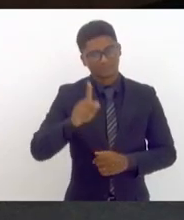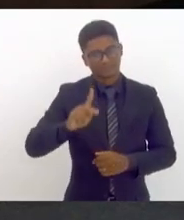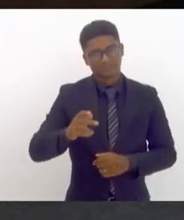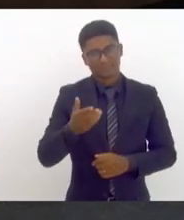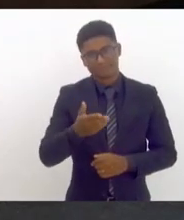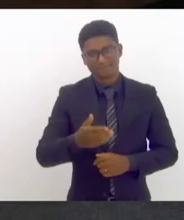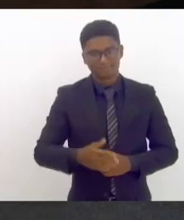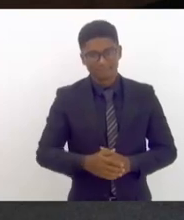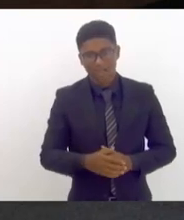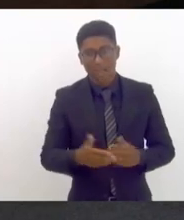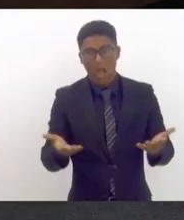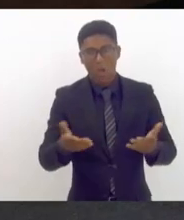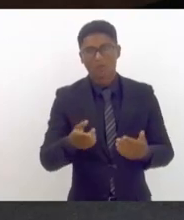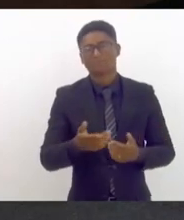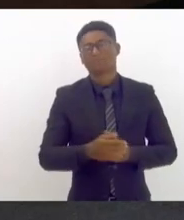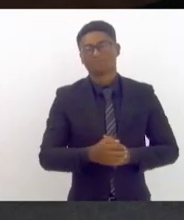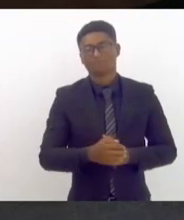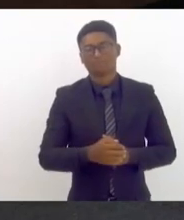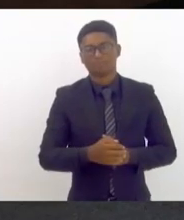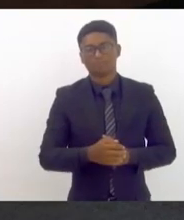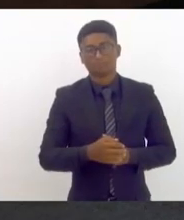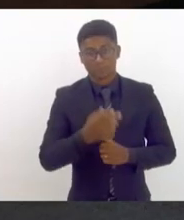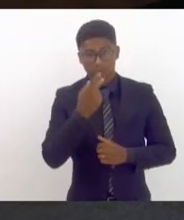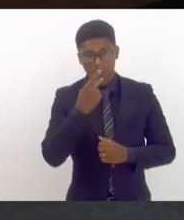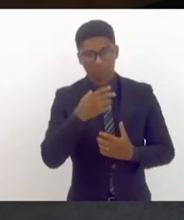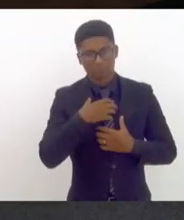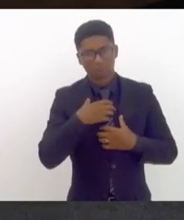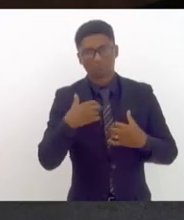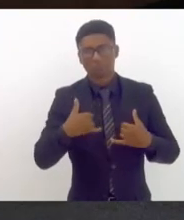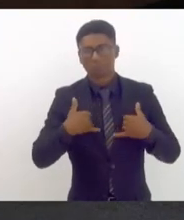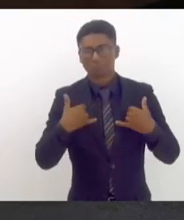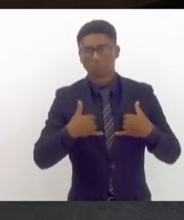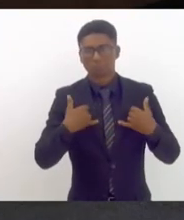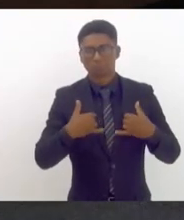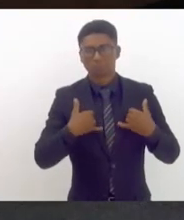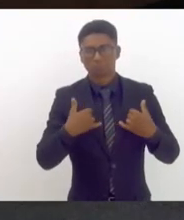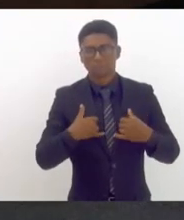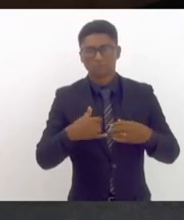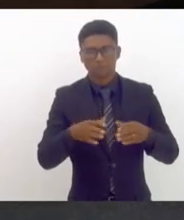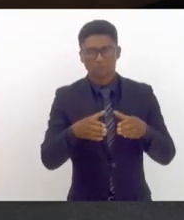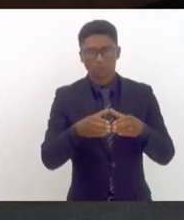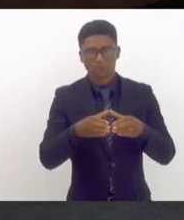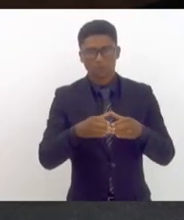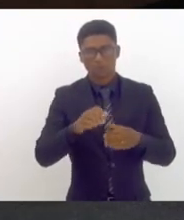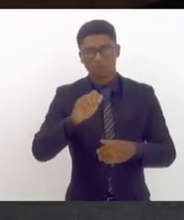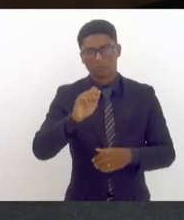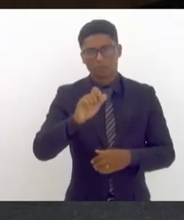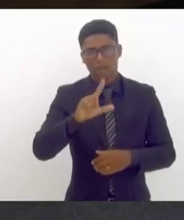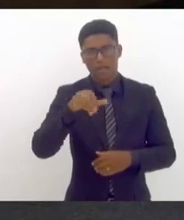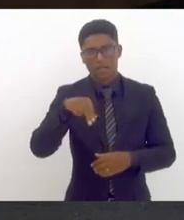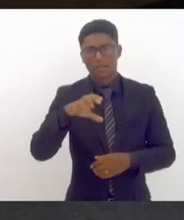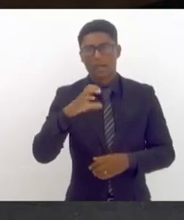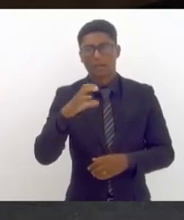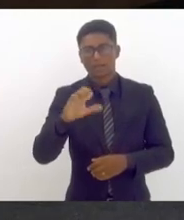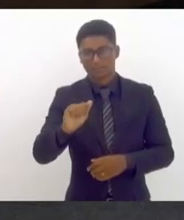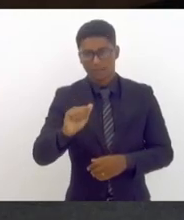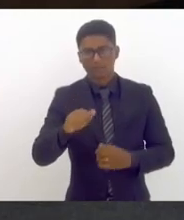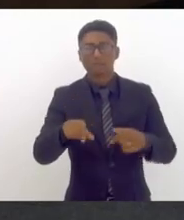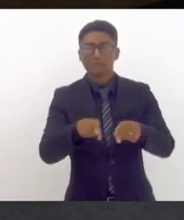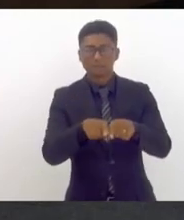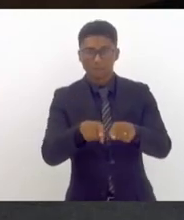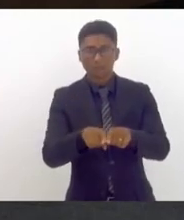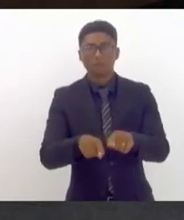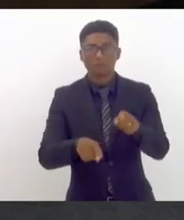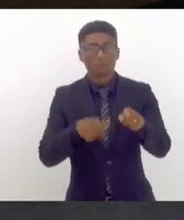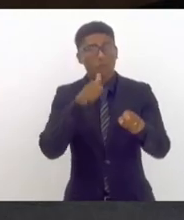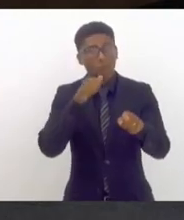agora neste momento. E dizer que me honra muito fazer parte do Bloco Aliança, o qual temos a senhora também, Vossa Excelência, como a